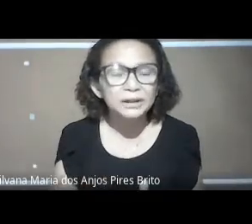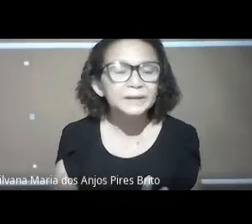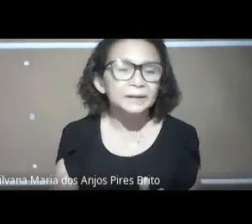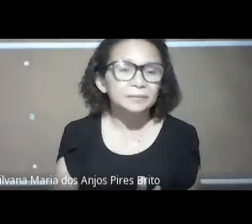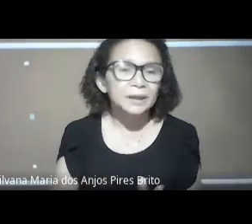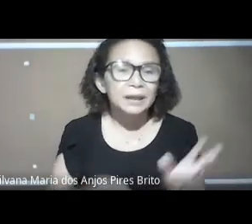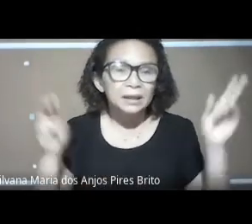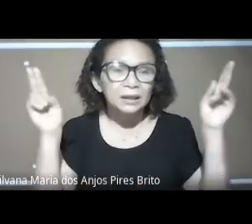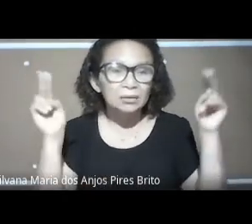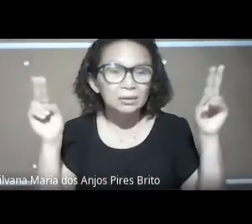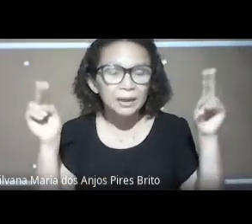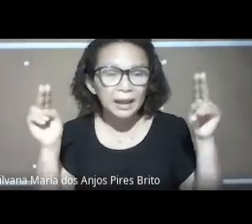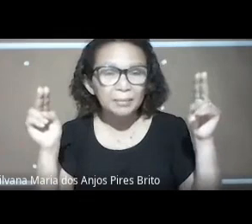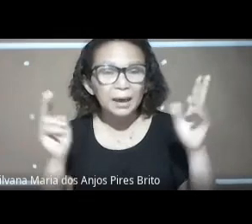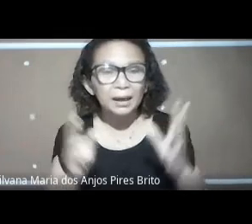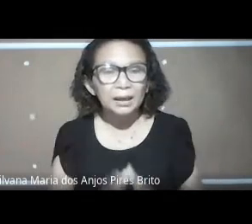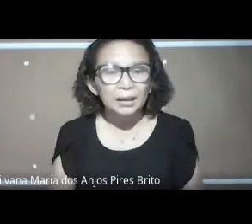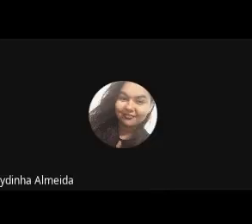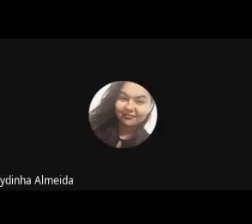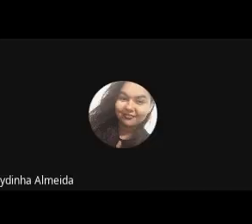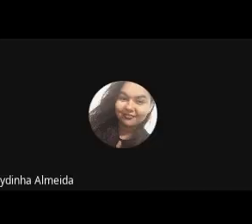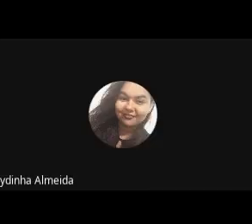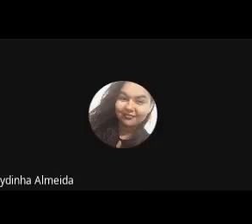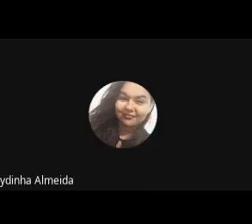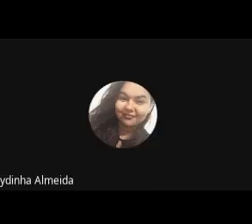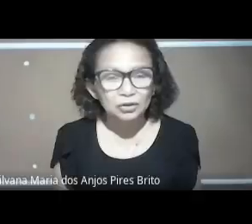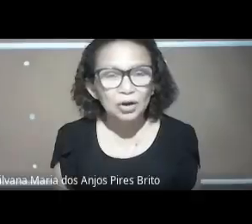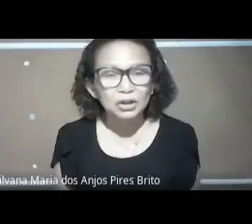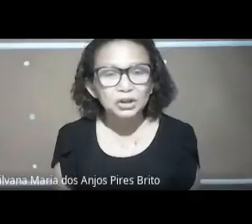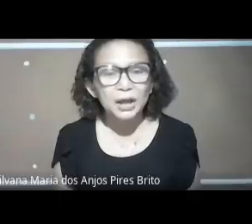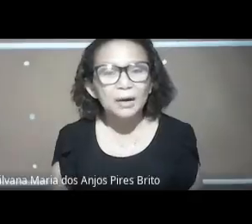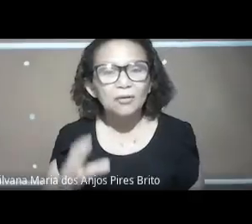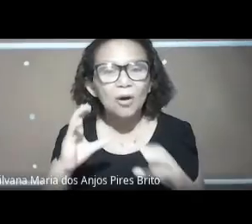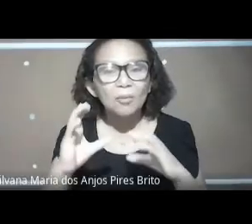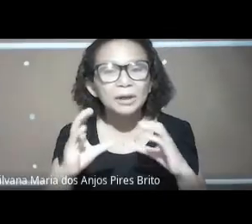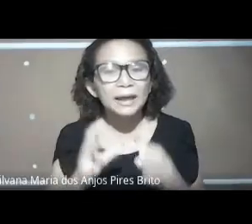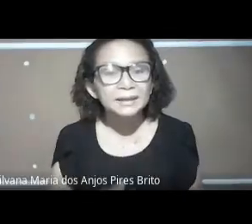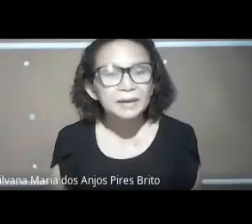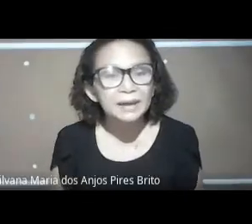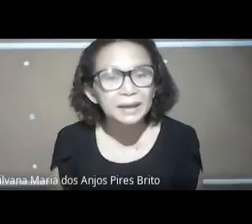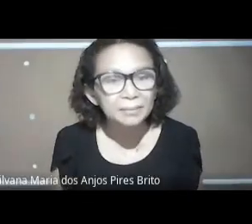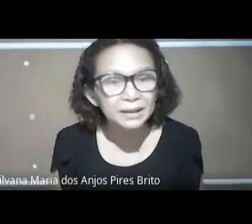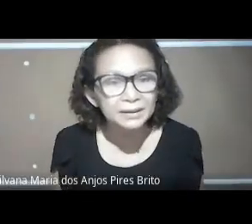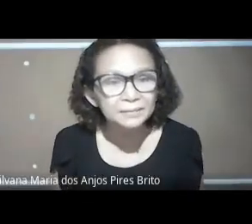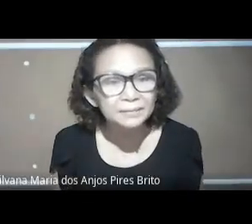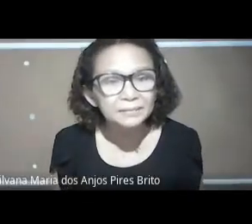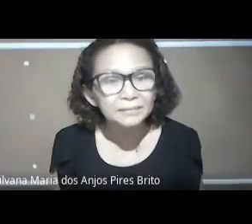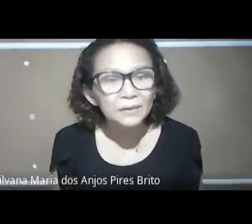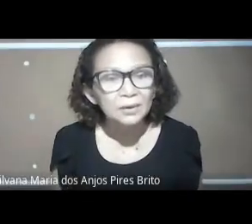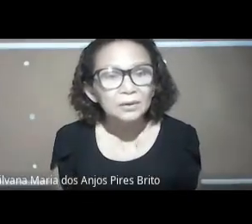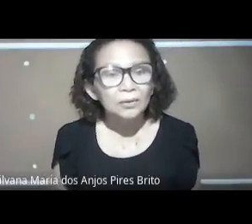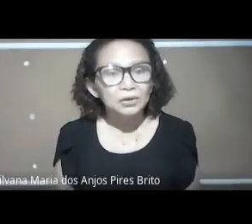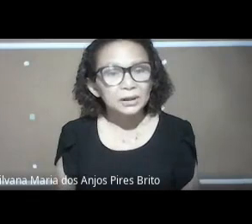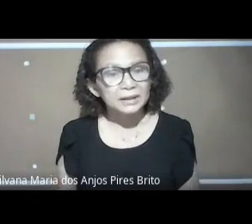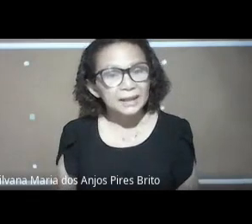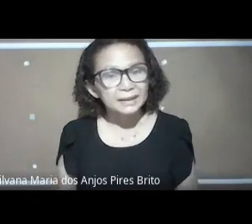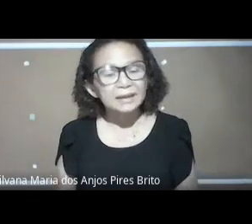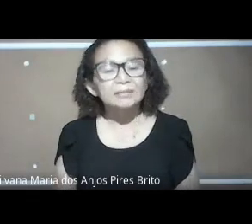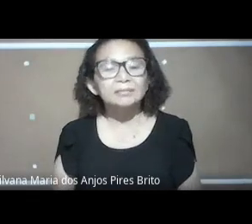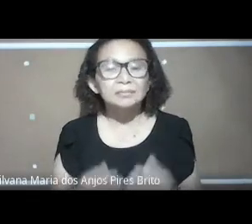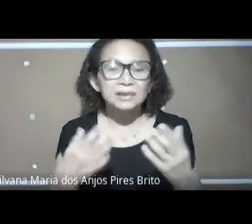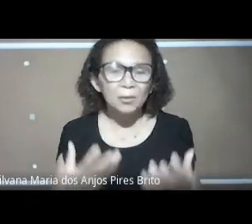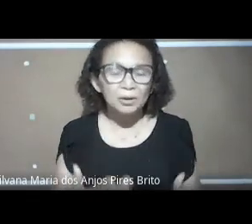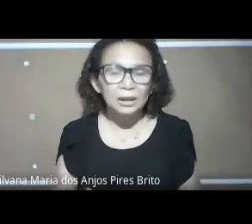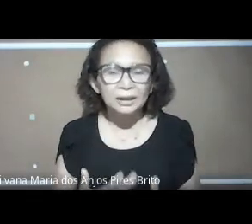estamos utilizando. Então, o tema da nossa aula de hoje é comunicação em Libras,